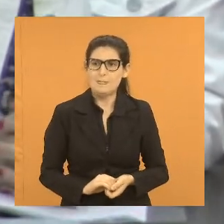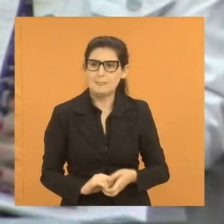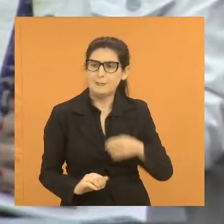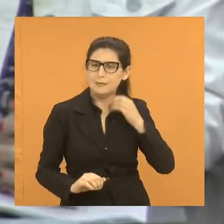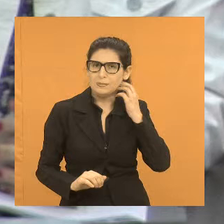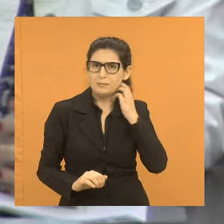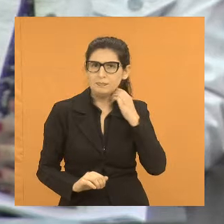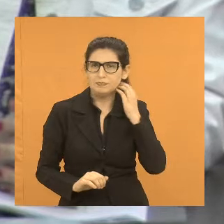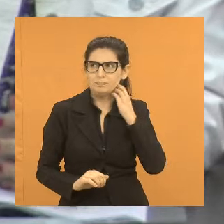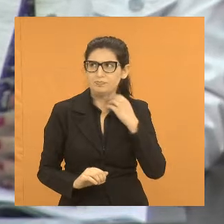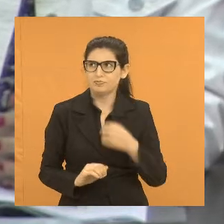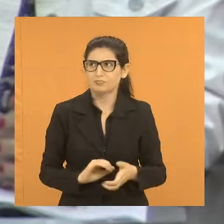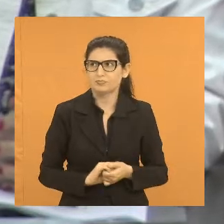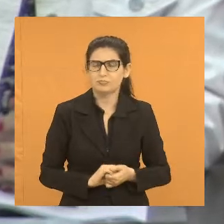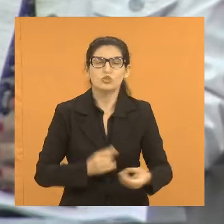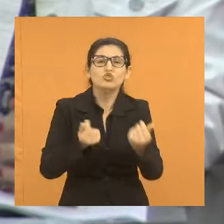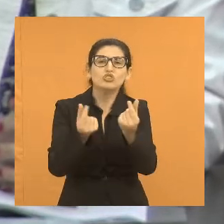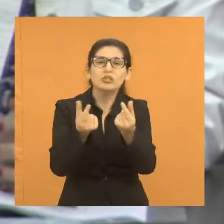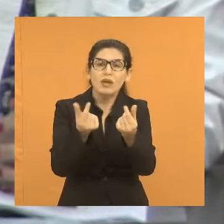Aplicação geral de recursos.